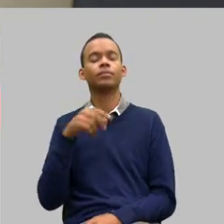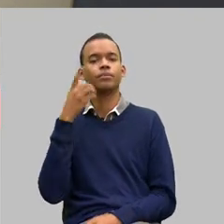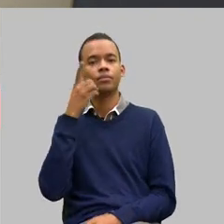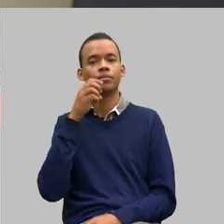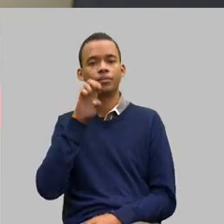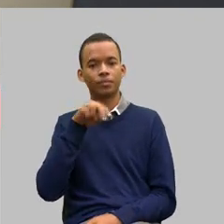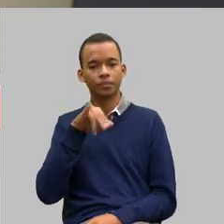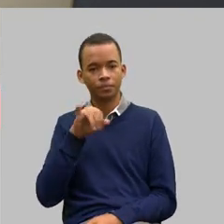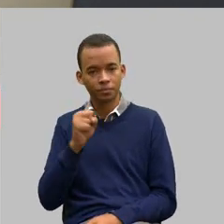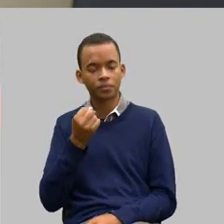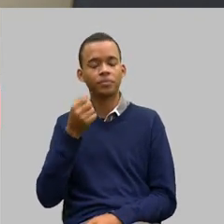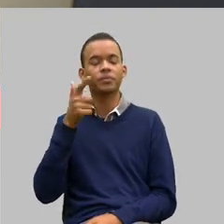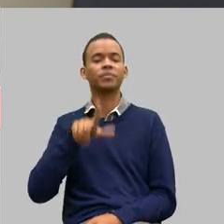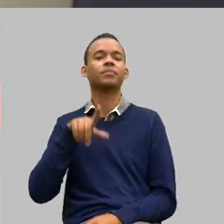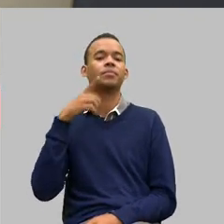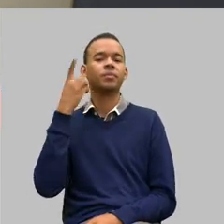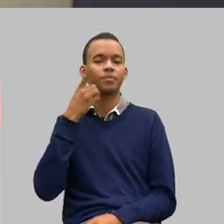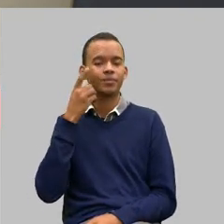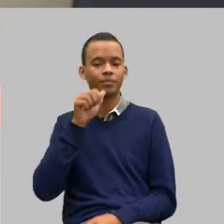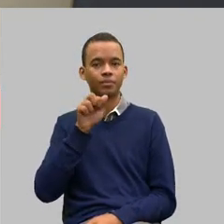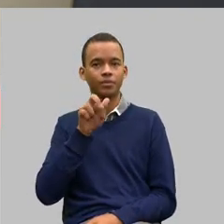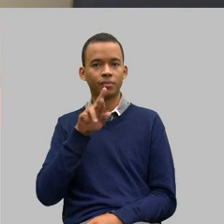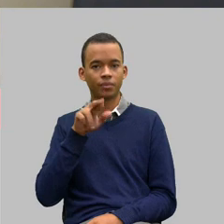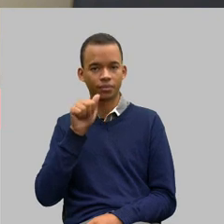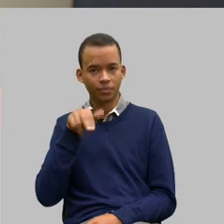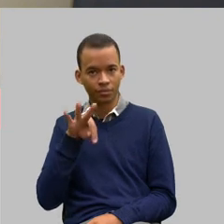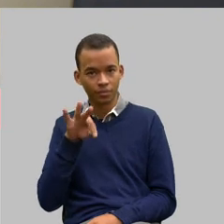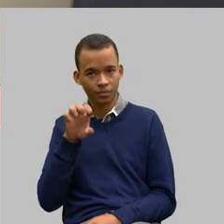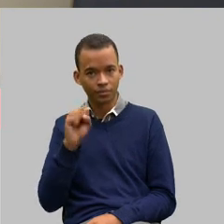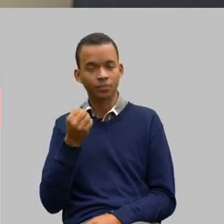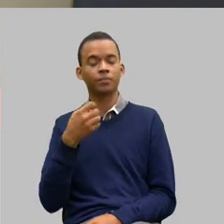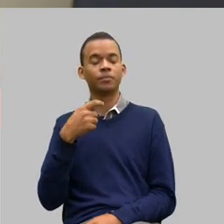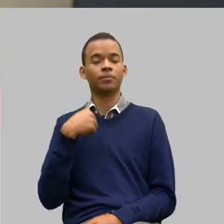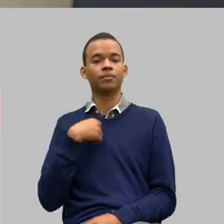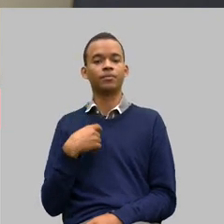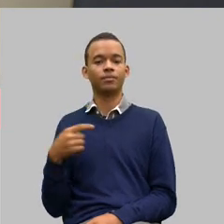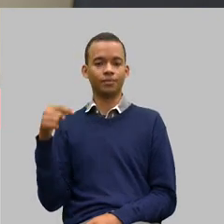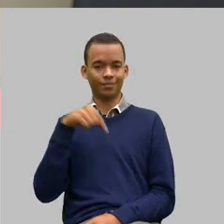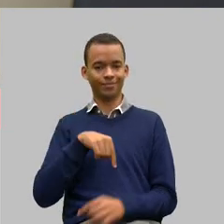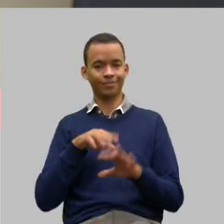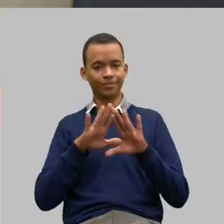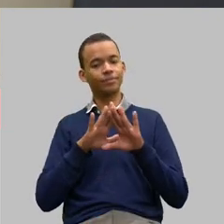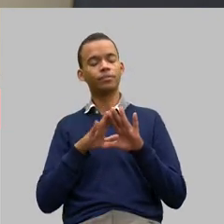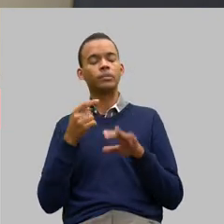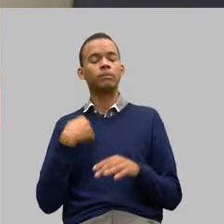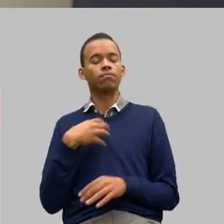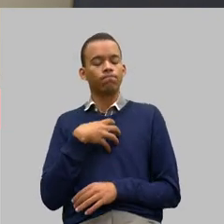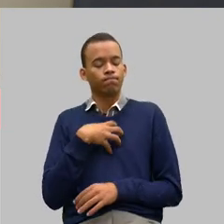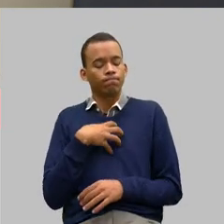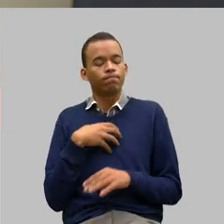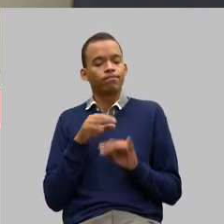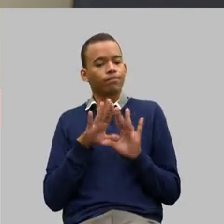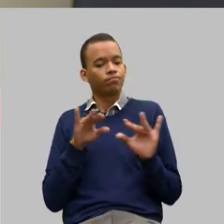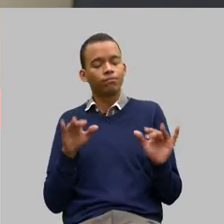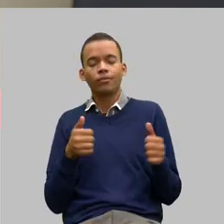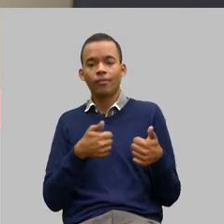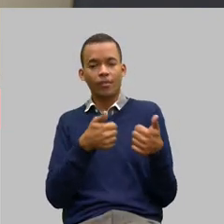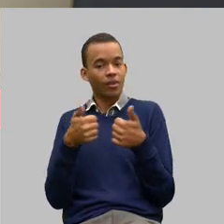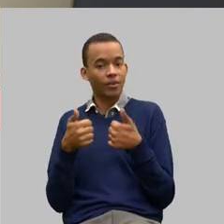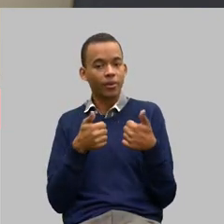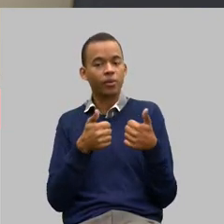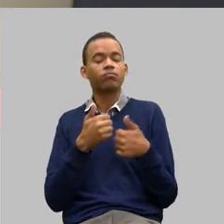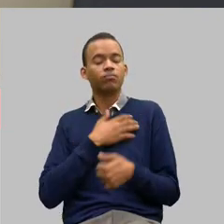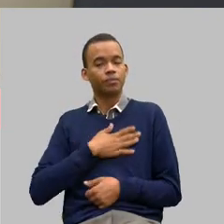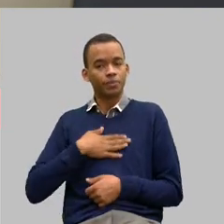deputado Arantes e eu me sinto aqui deputados né Eh muito muito confortável e muito satisfeito de estar aqui hoje né para